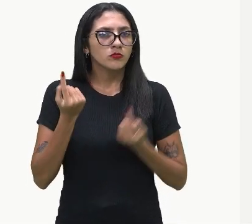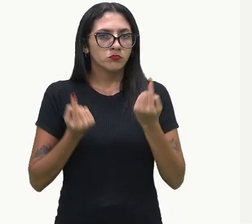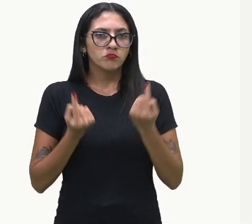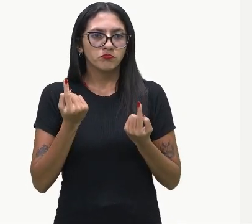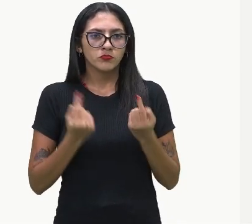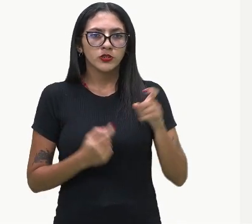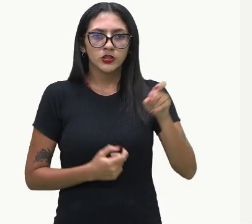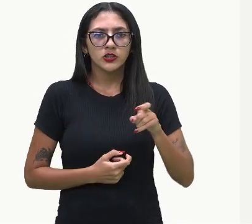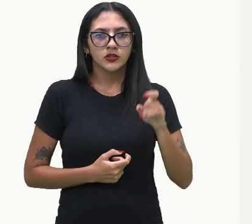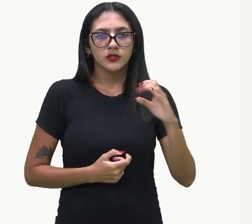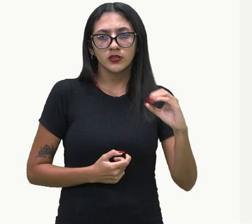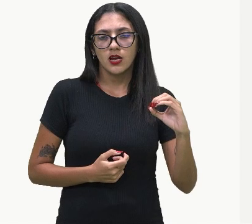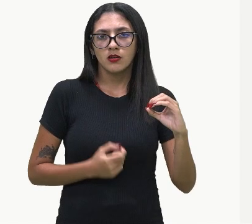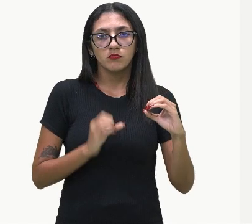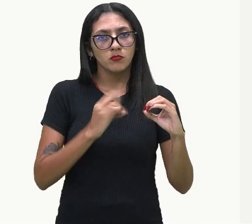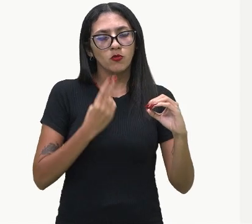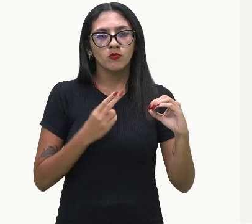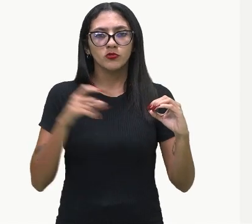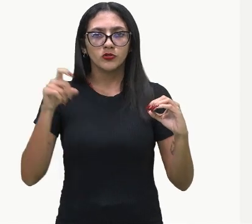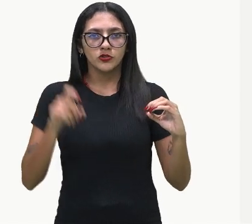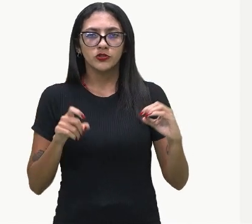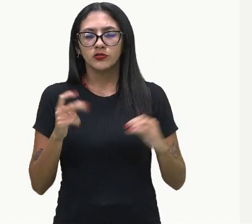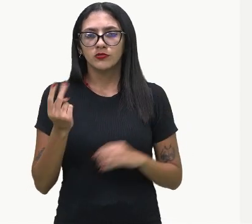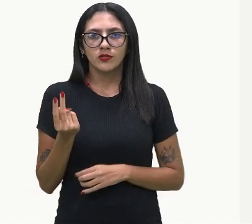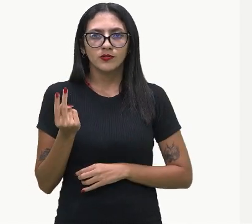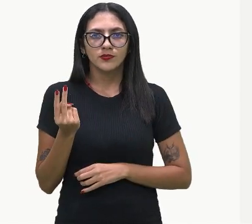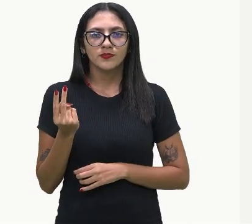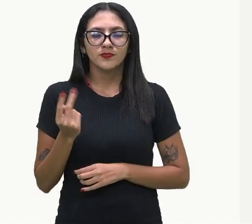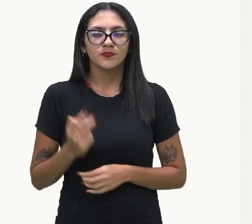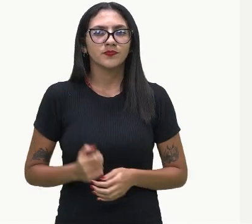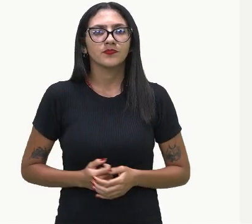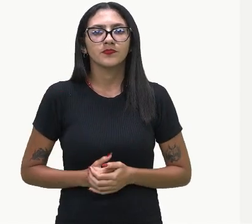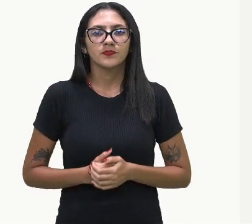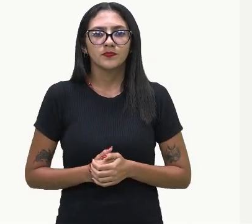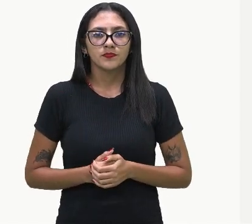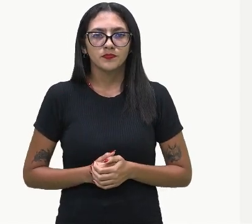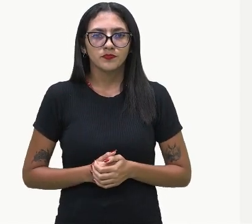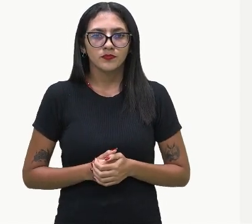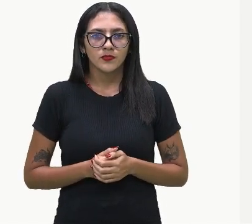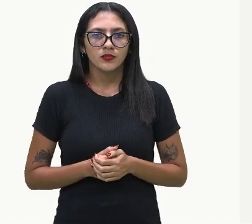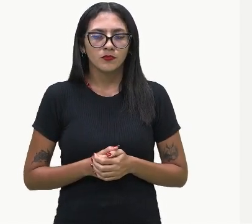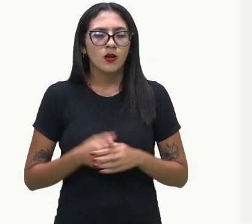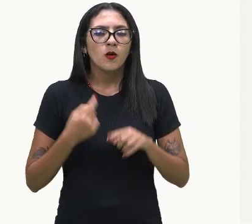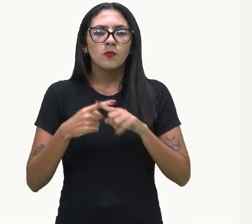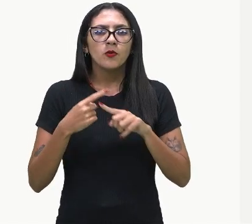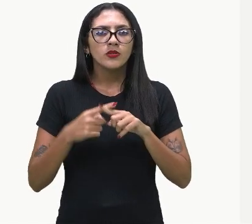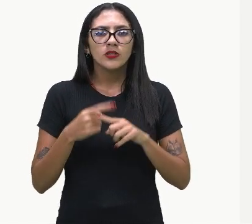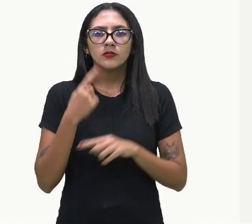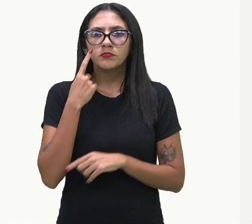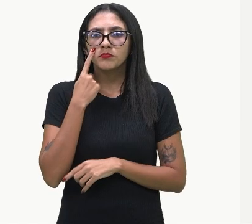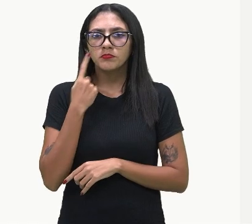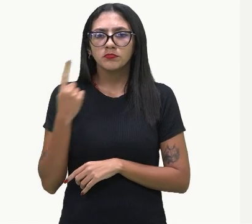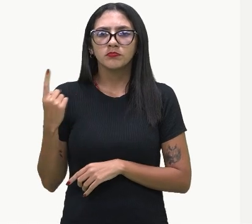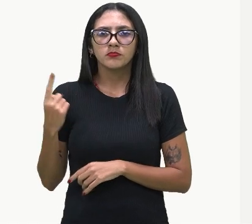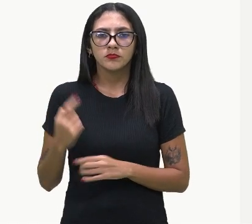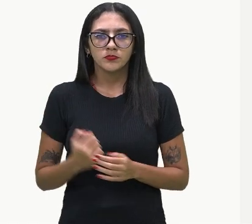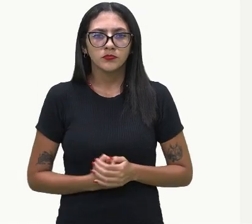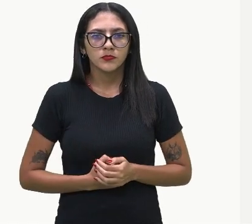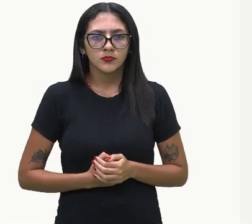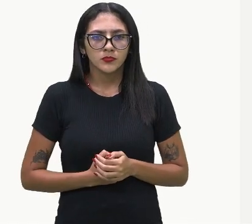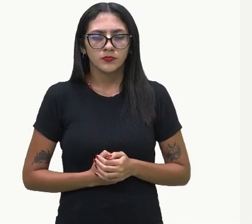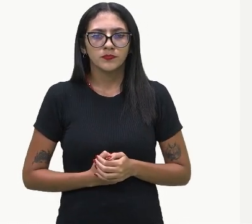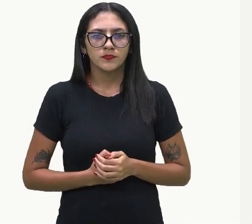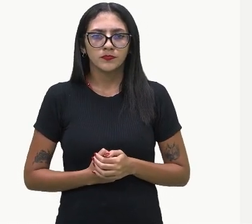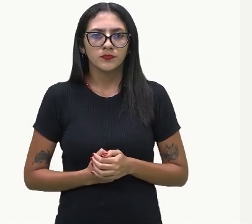x igual a 0 e x igual a 2. Professor, por que está aí escrito? Como x não serve?